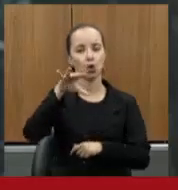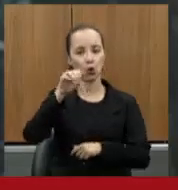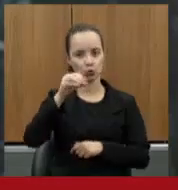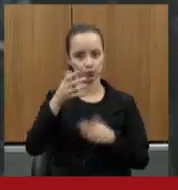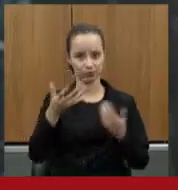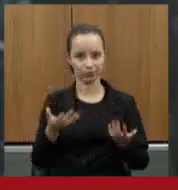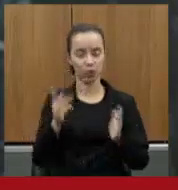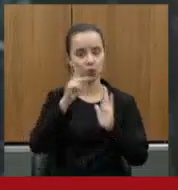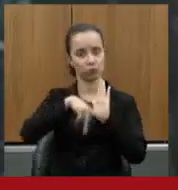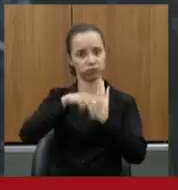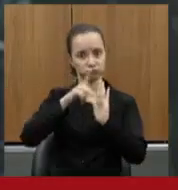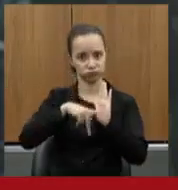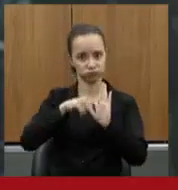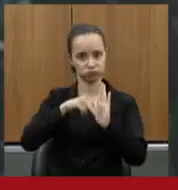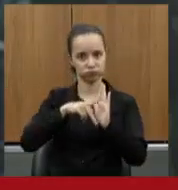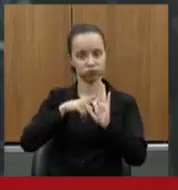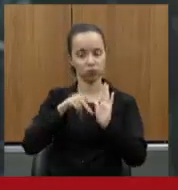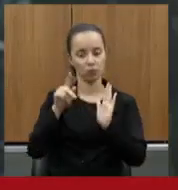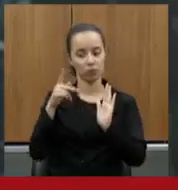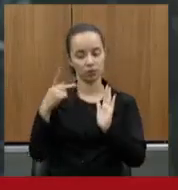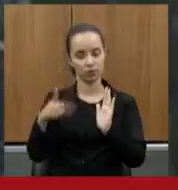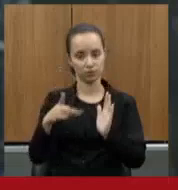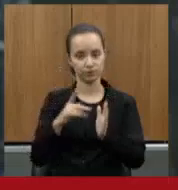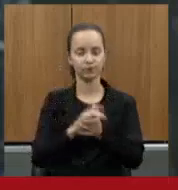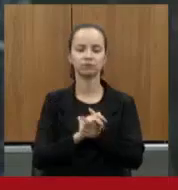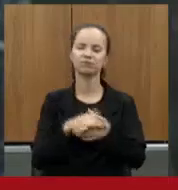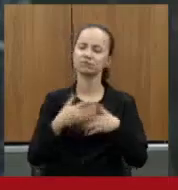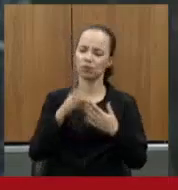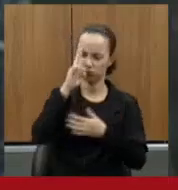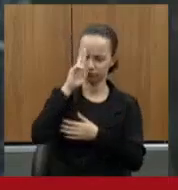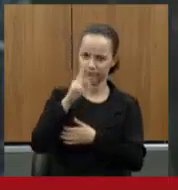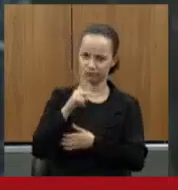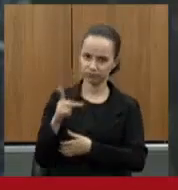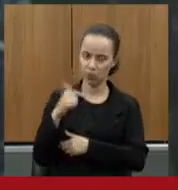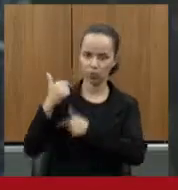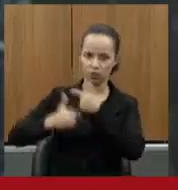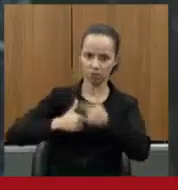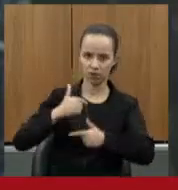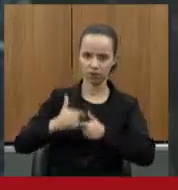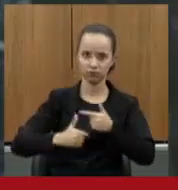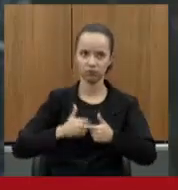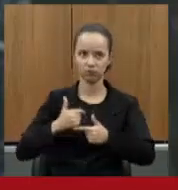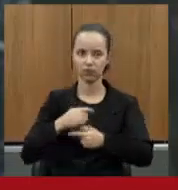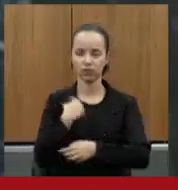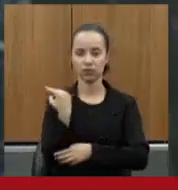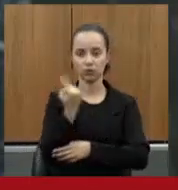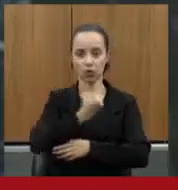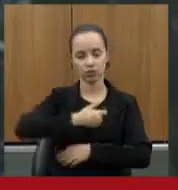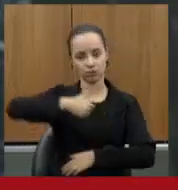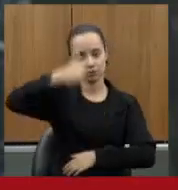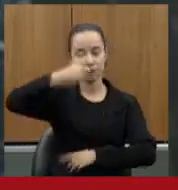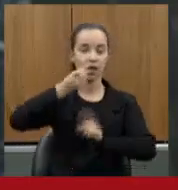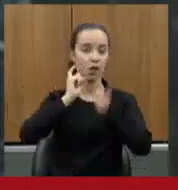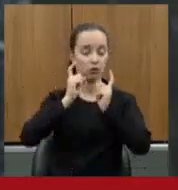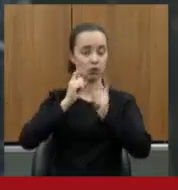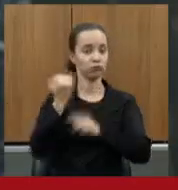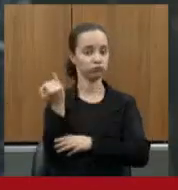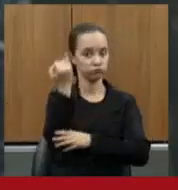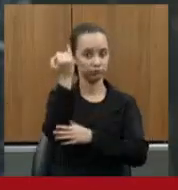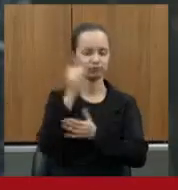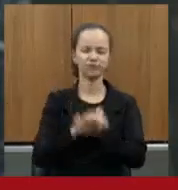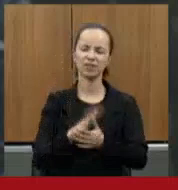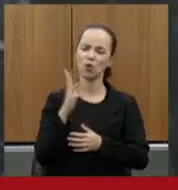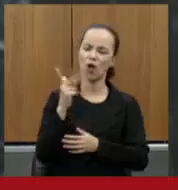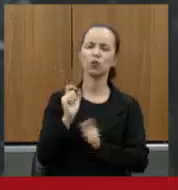É o projeto do Antônio Carlos. Esse, senhor presidente, foi o trabalho dessa nossa primeira Assembleia. E acho, presidente, que